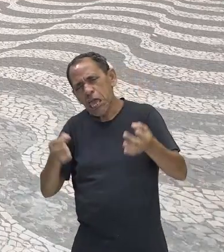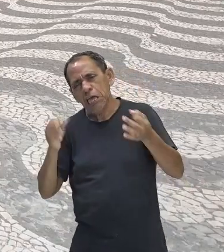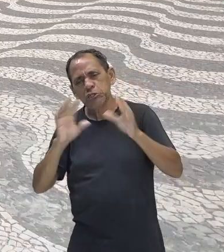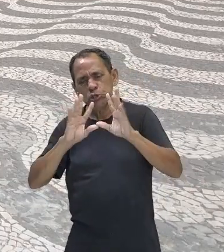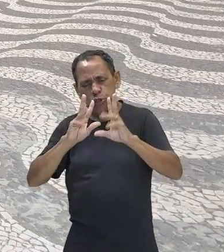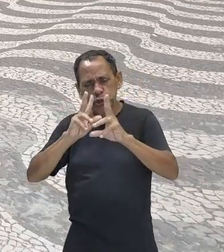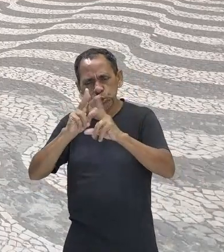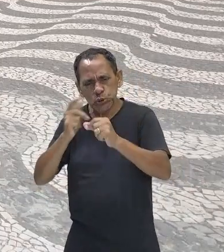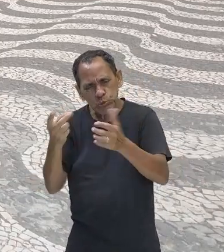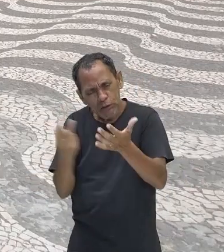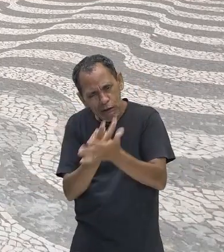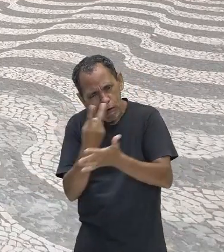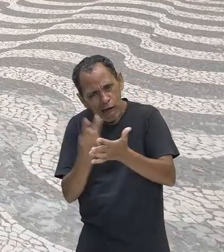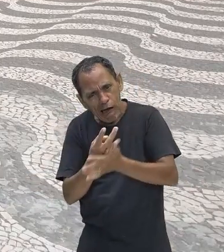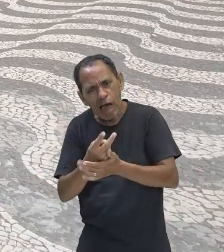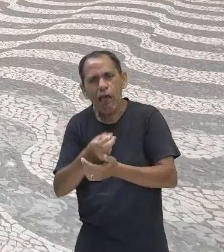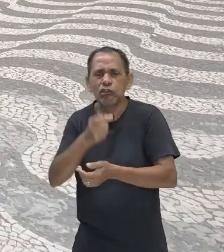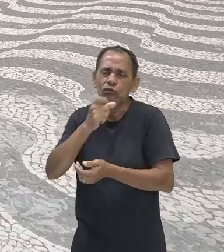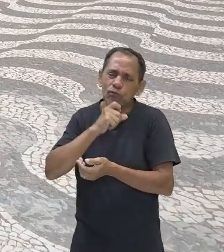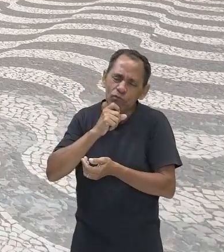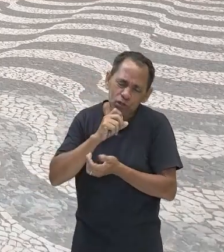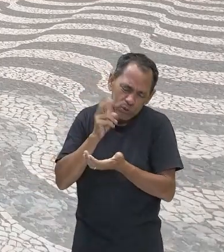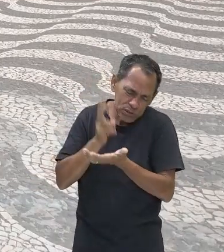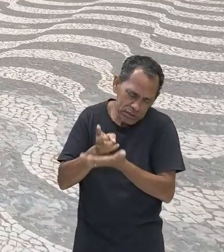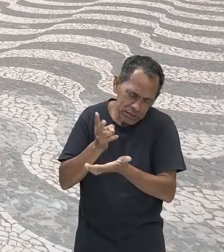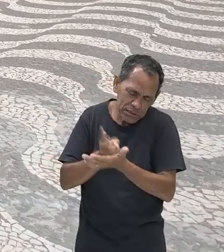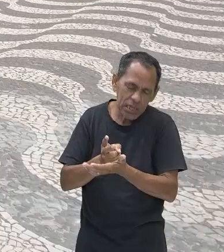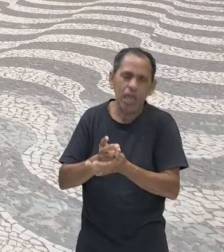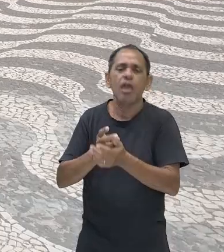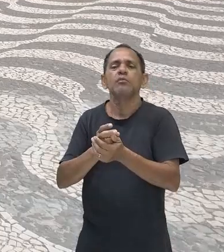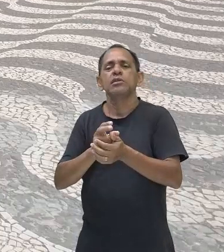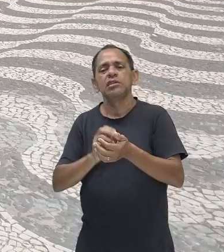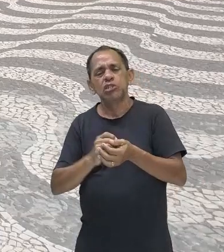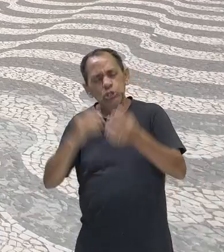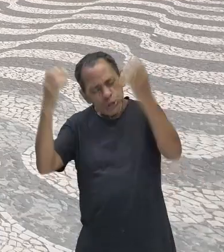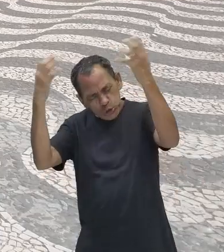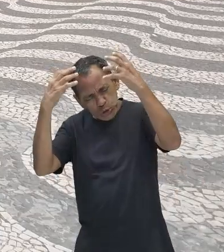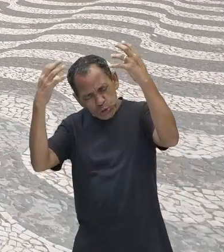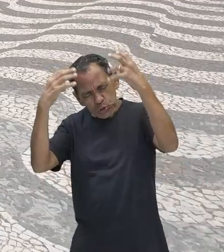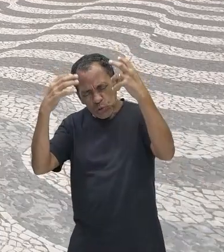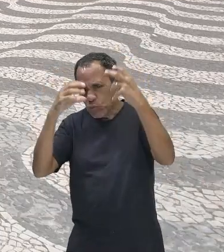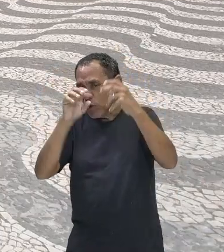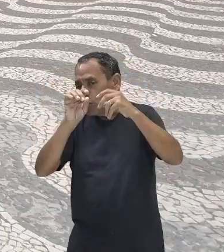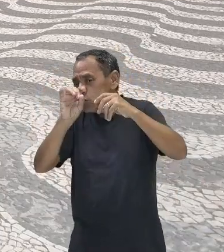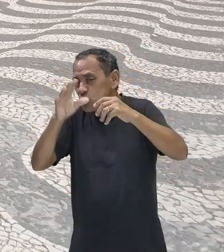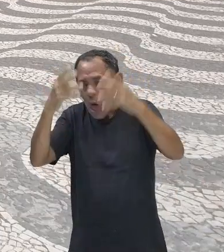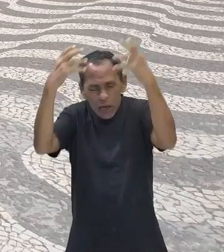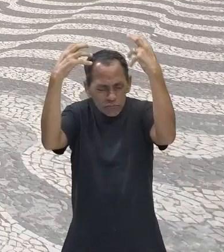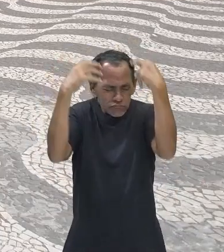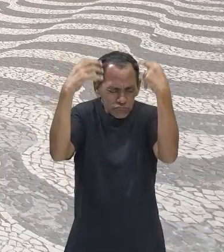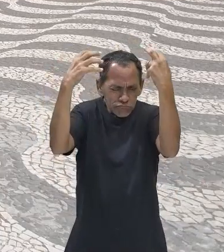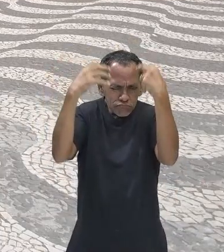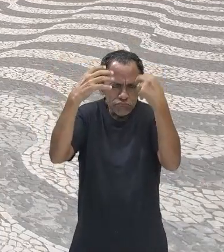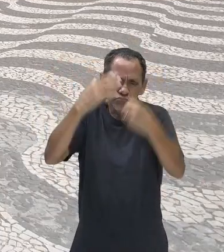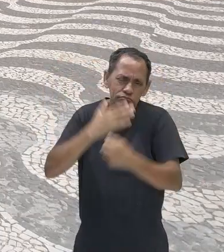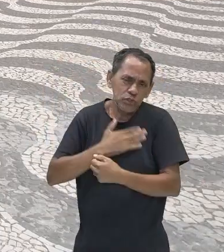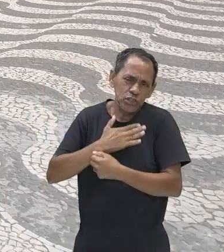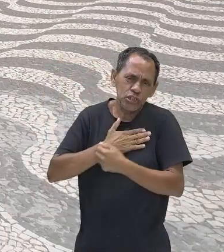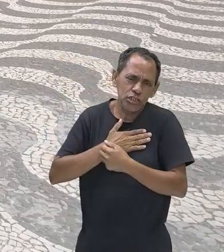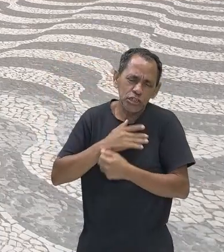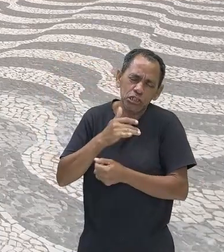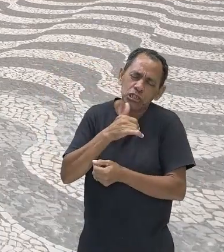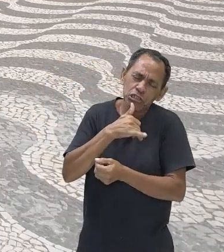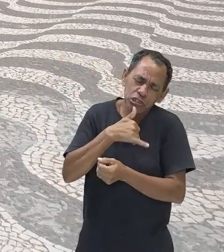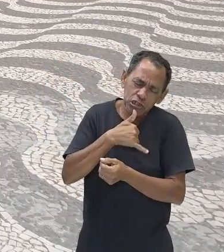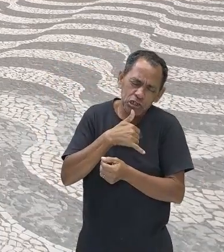com frio, eu tô sempre nesse tempo mais fechado, a chuva cai sobre mim. Eu estou sempre entristecido